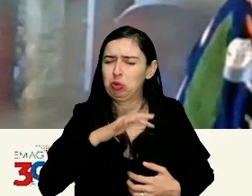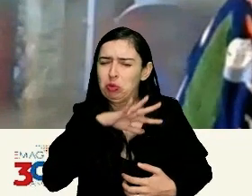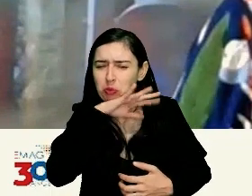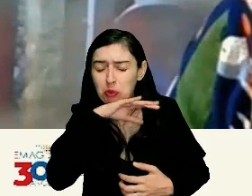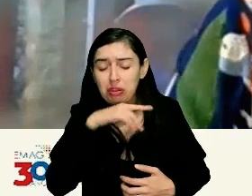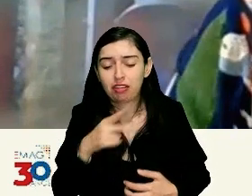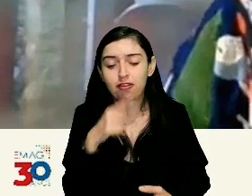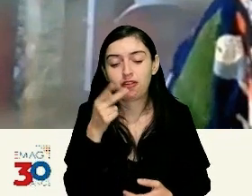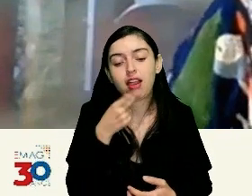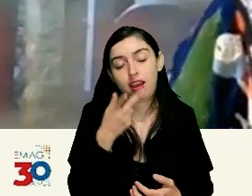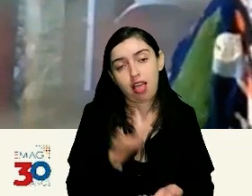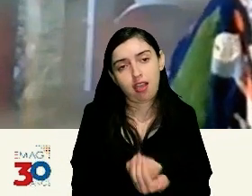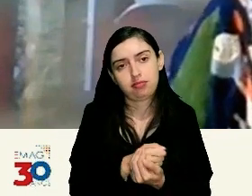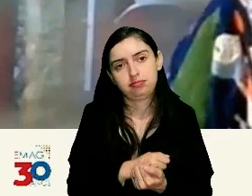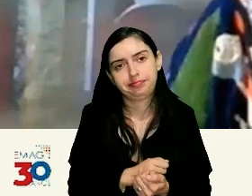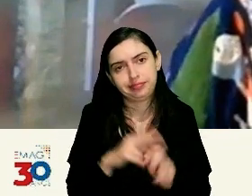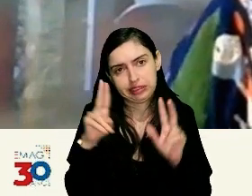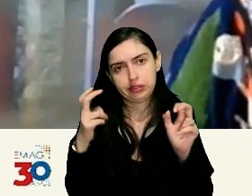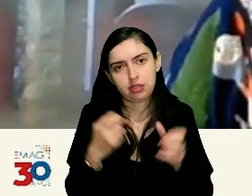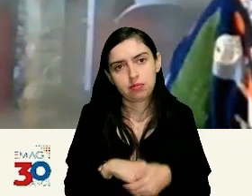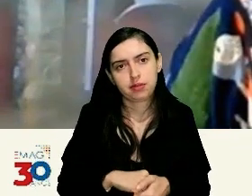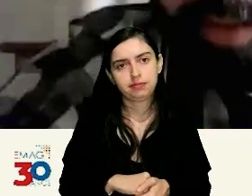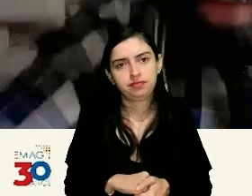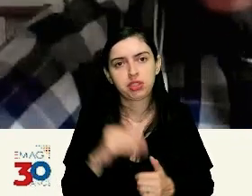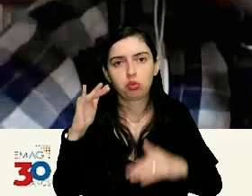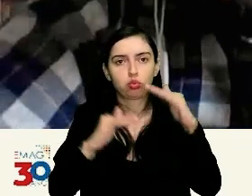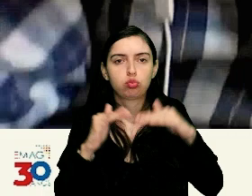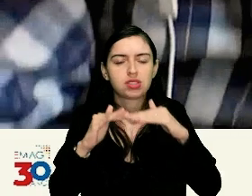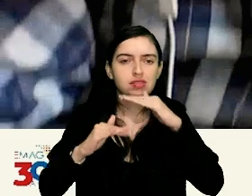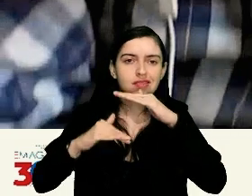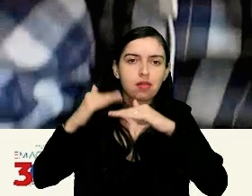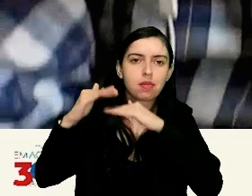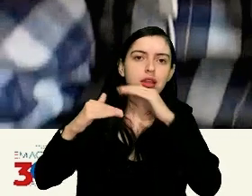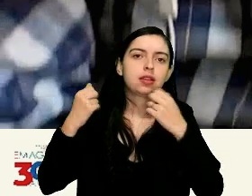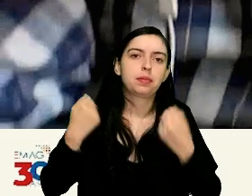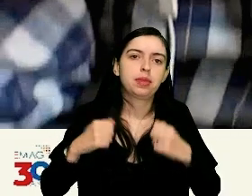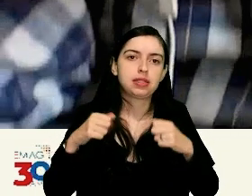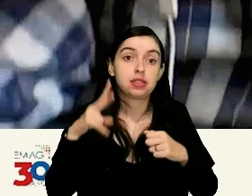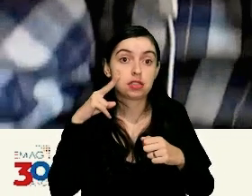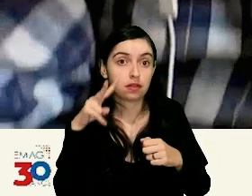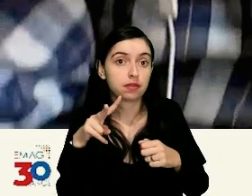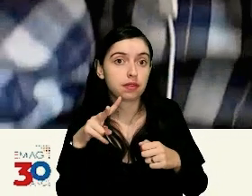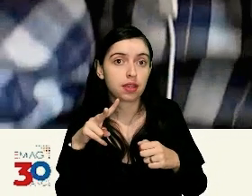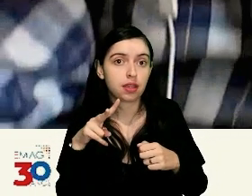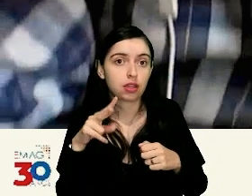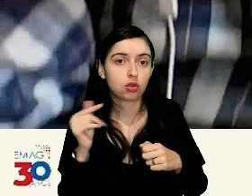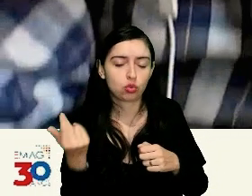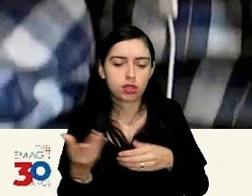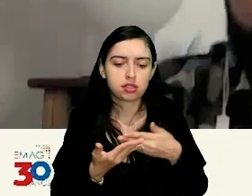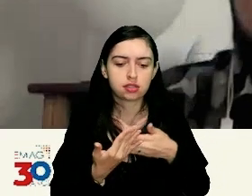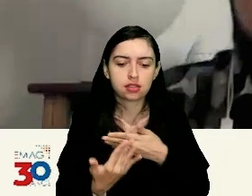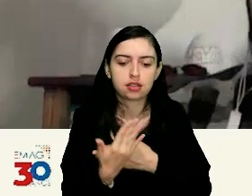né? Então, são algumas camadas que a gente precisa olhar quando a gente traz alguns termos como